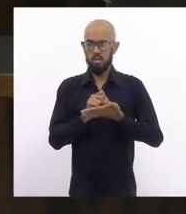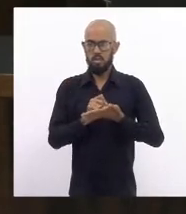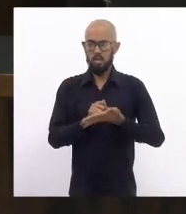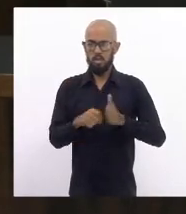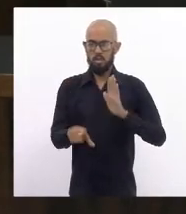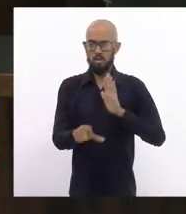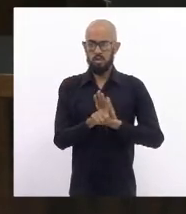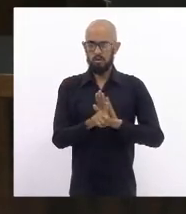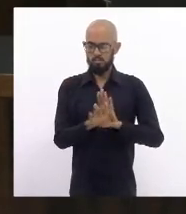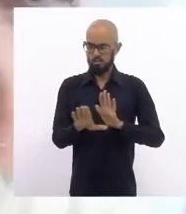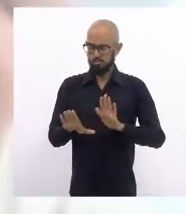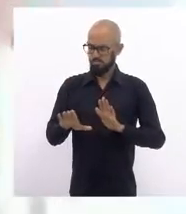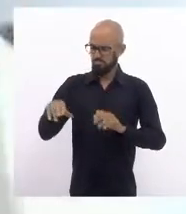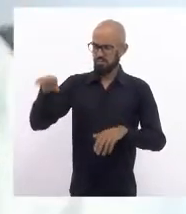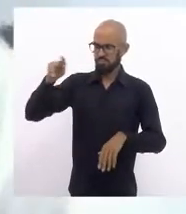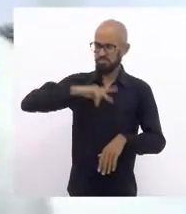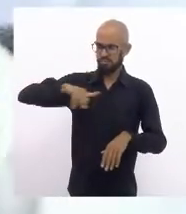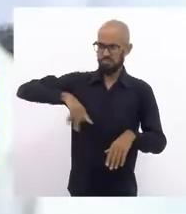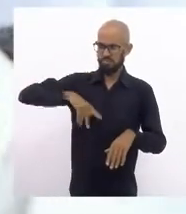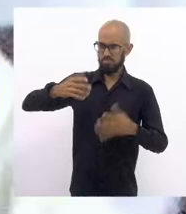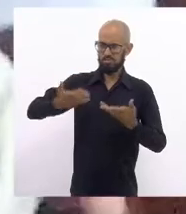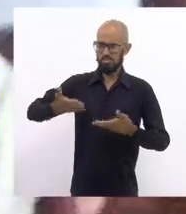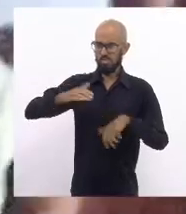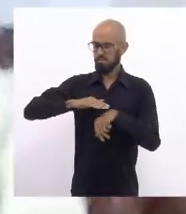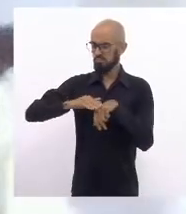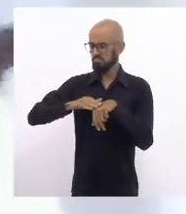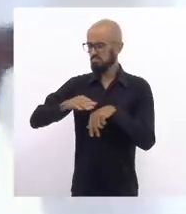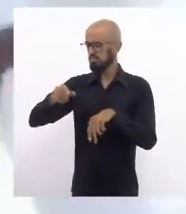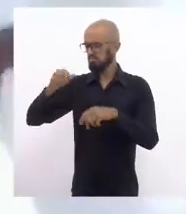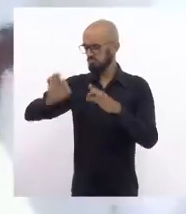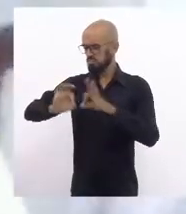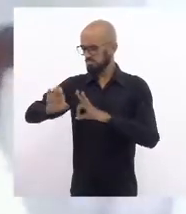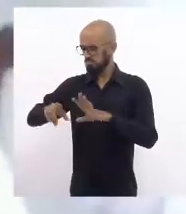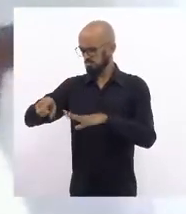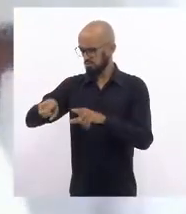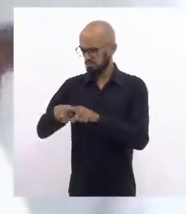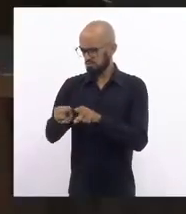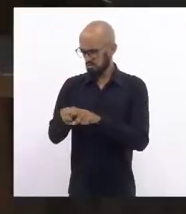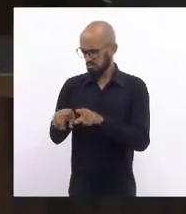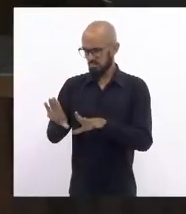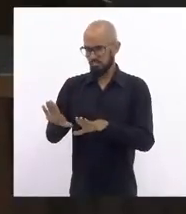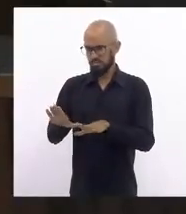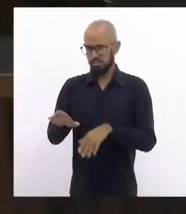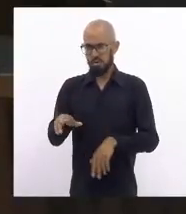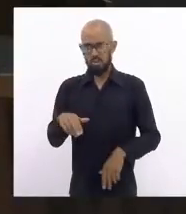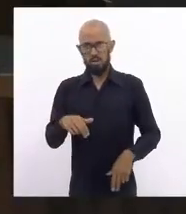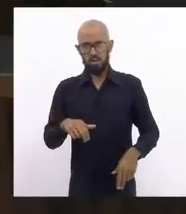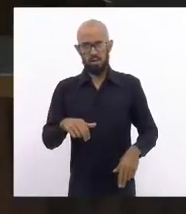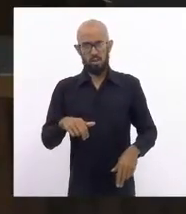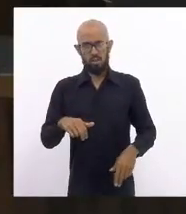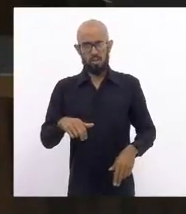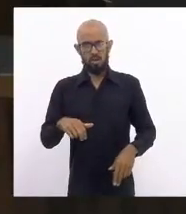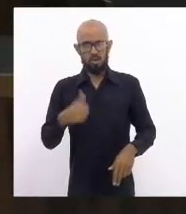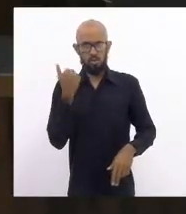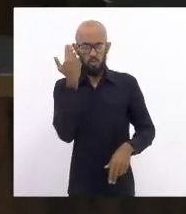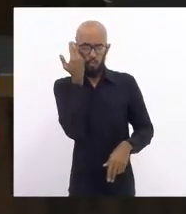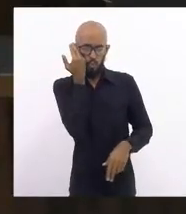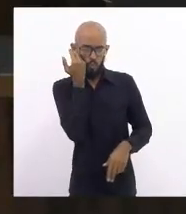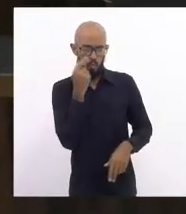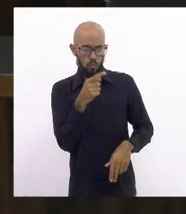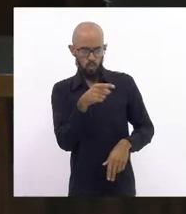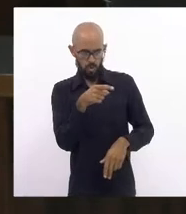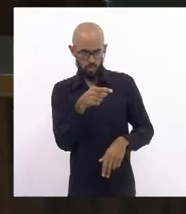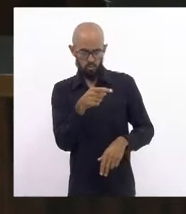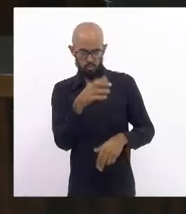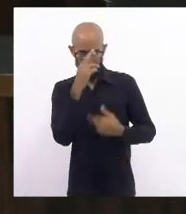gostaria... Presidente, eu gostaria também de fazer uma intervençãozinha. Leomar, eu vou, deputado Leomar Coelho, em